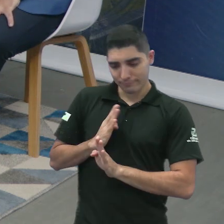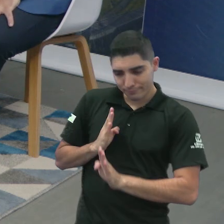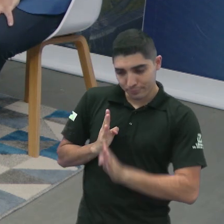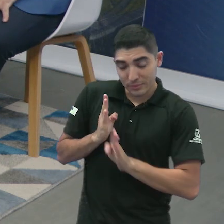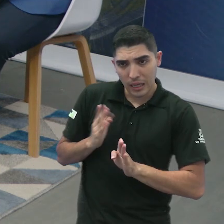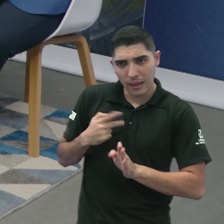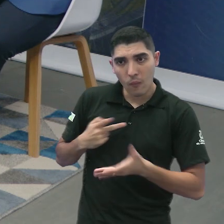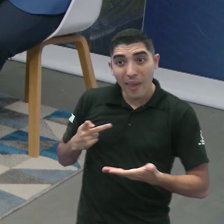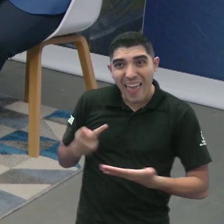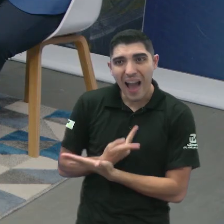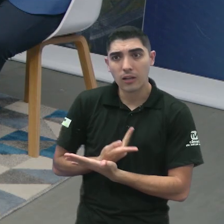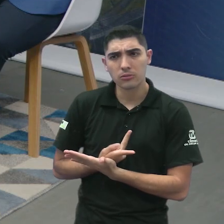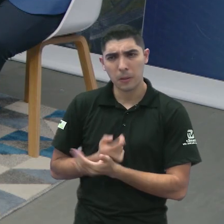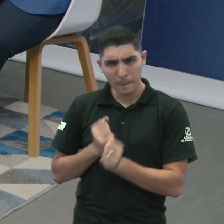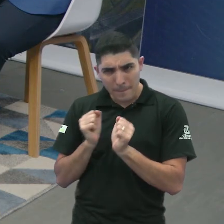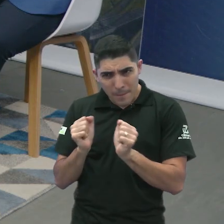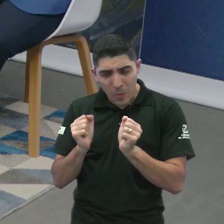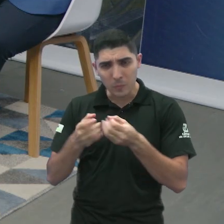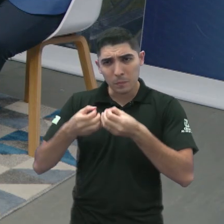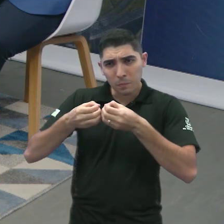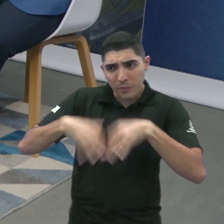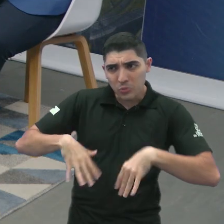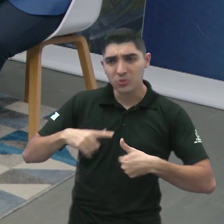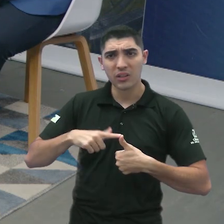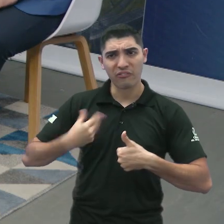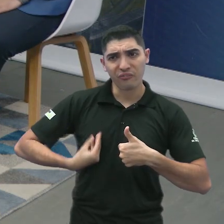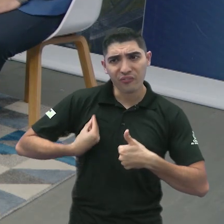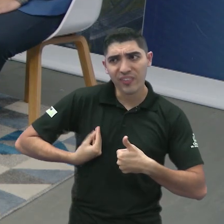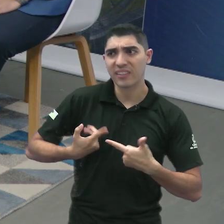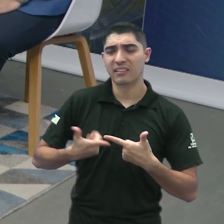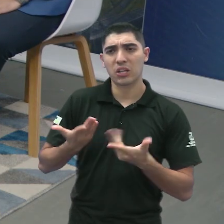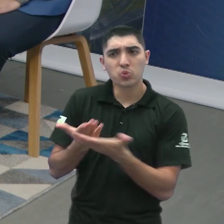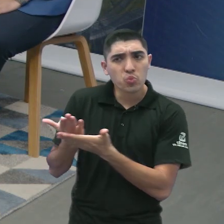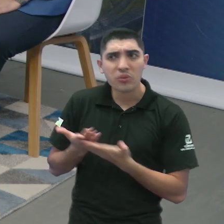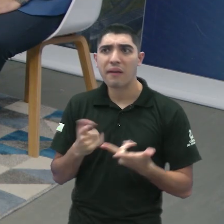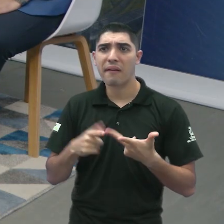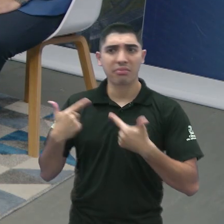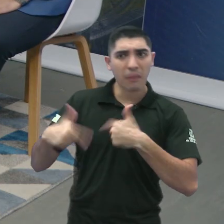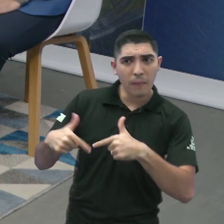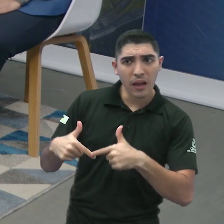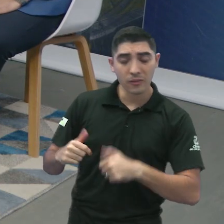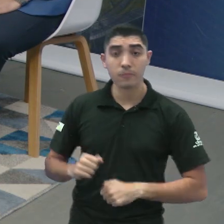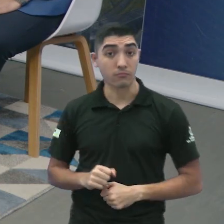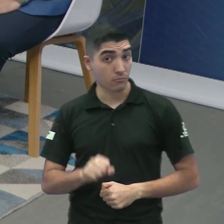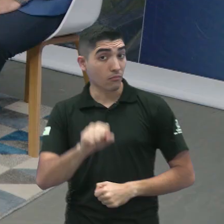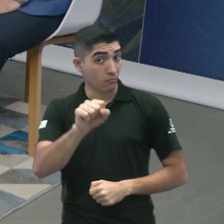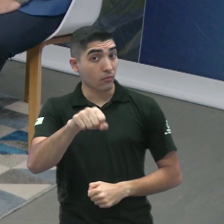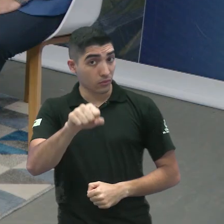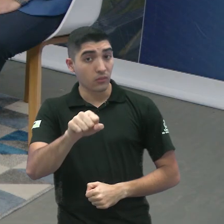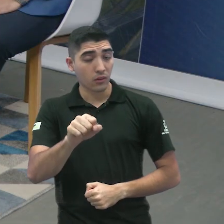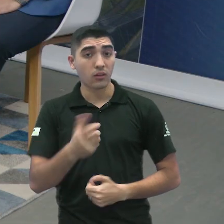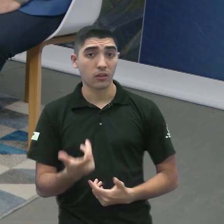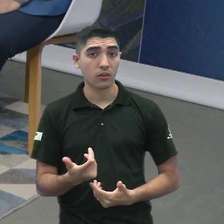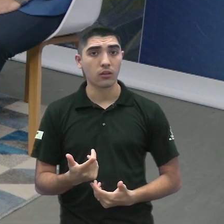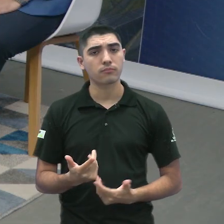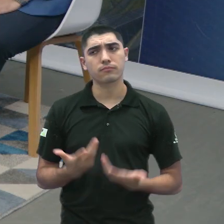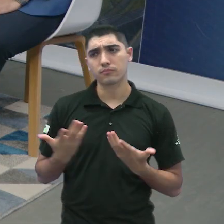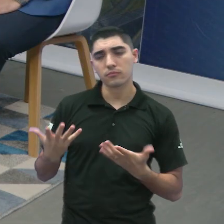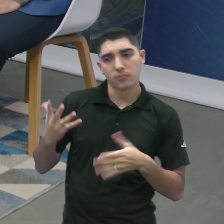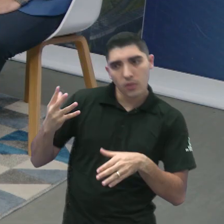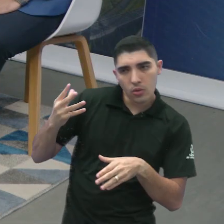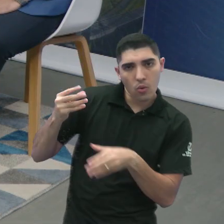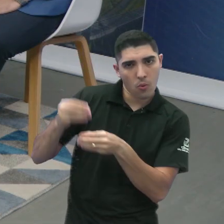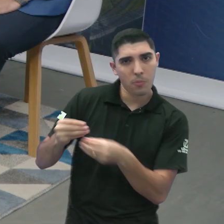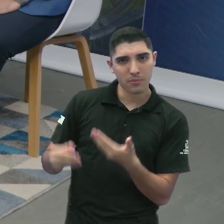pode prejudicar os estudos, o trabalho, de que forma? Sim, porque uma vez, é isso que eu acho que junta um pouco o